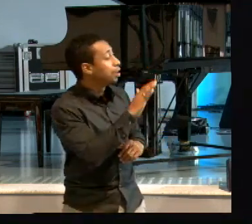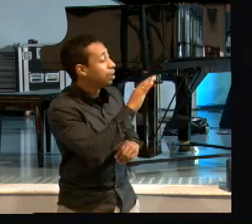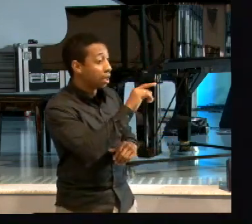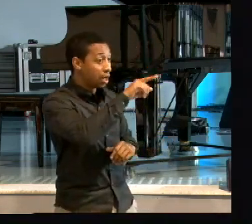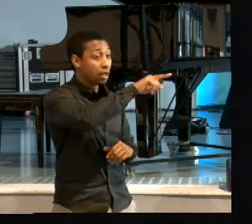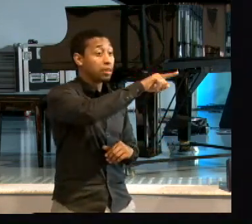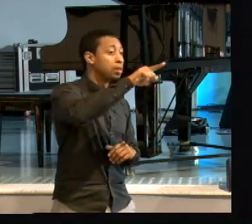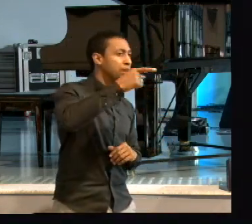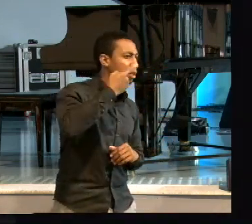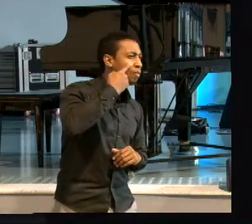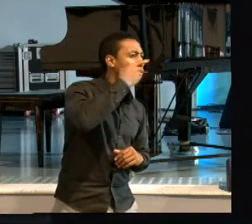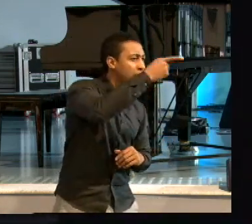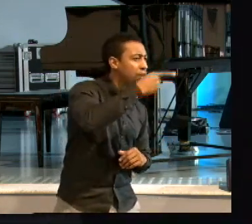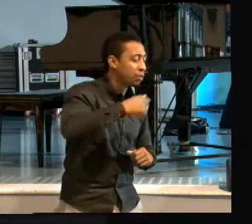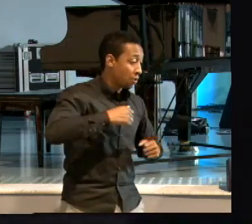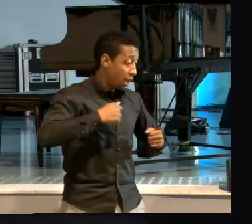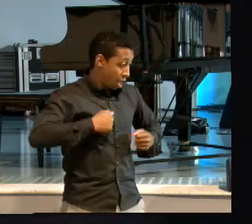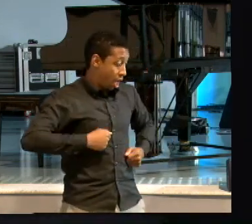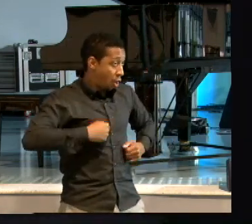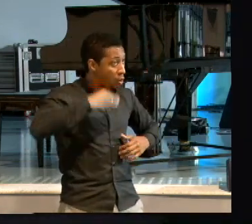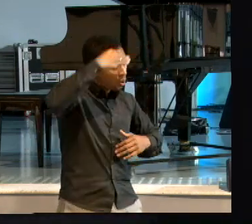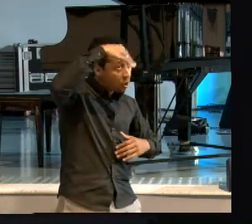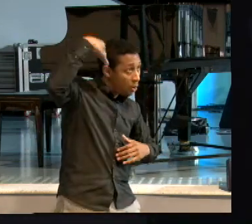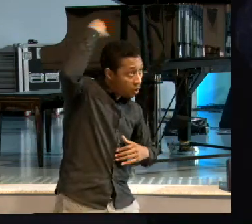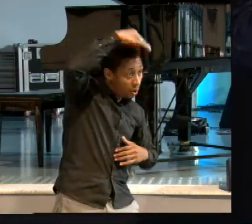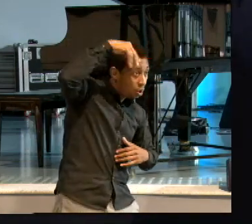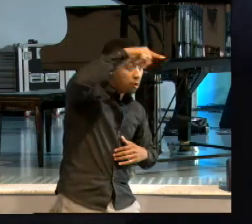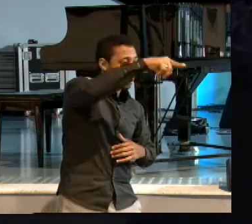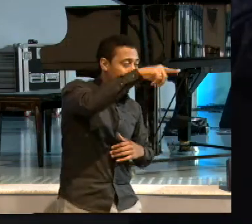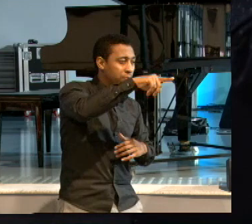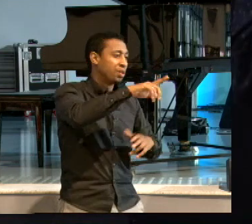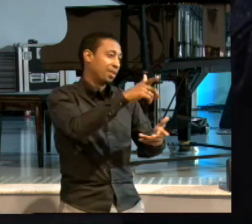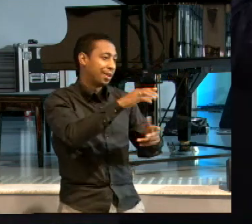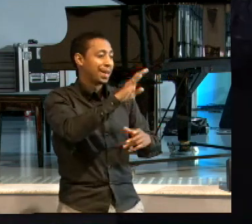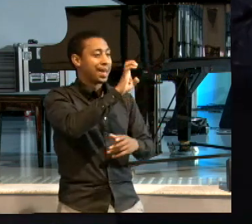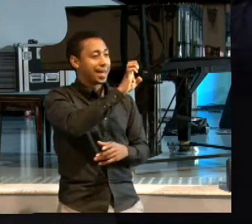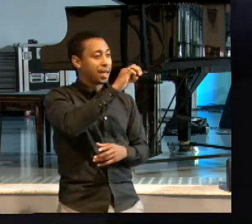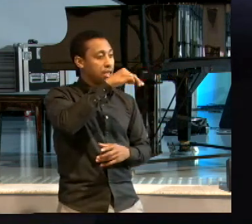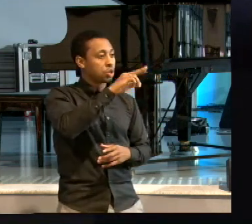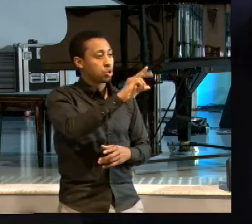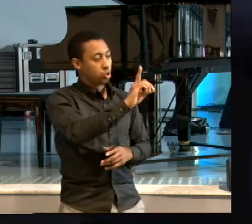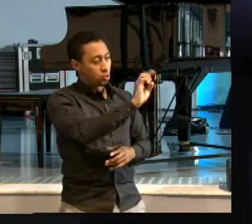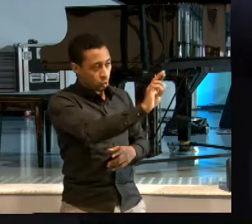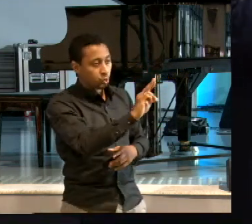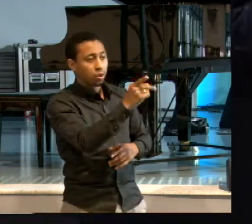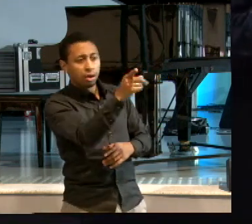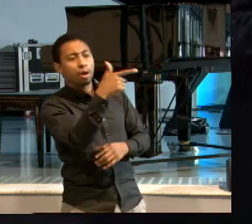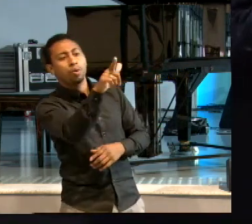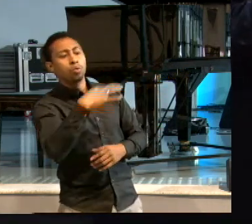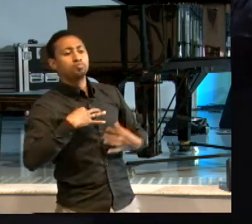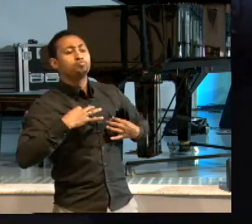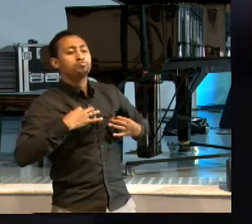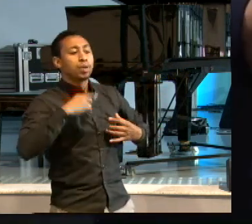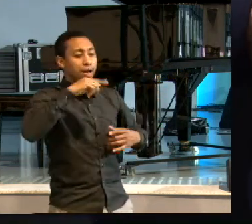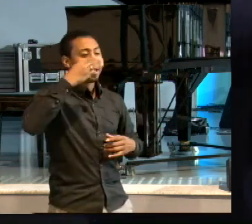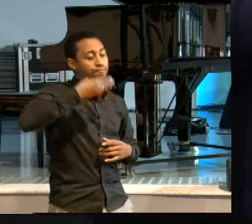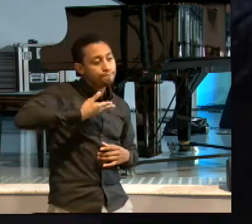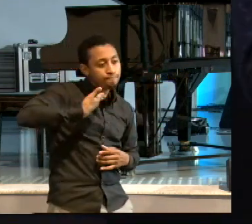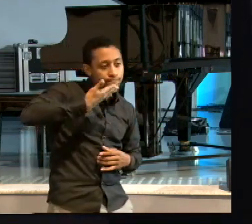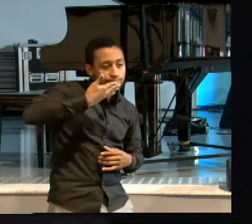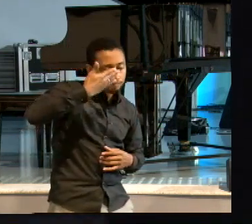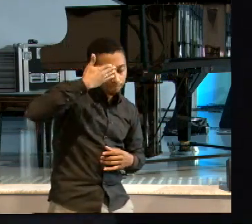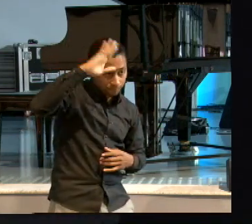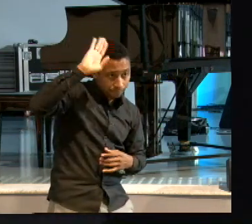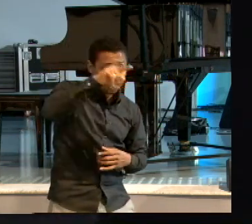vestido daquele jeito, com aquele tipo de turbante, são hindus, aqueles vestidos dessa forma são muçulmanos, aquele outro tipo de grupo, eles normalmente